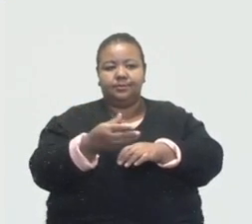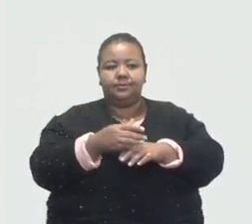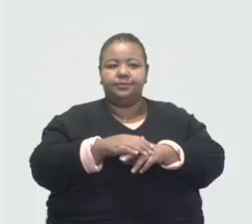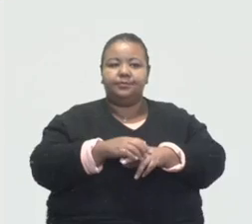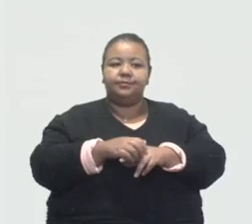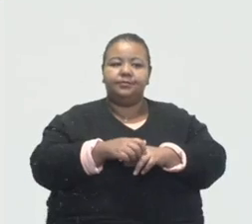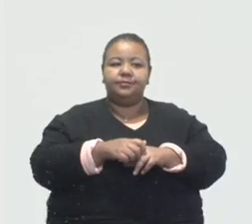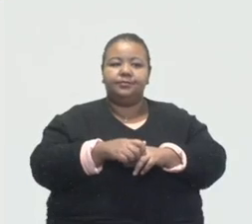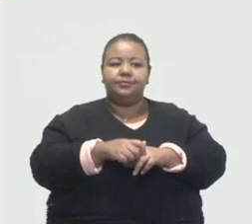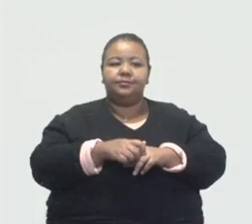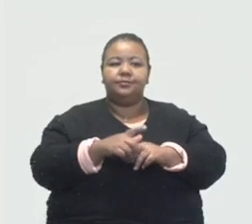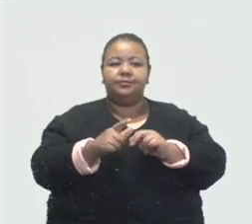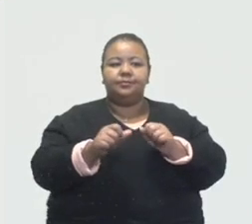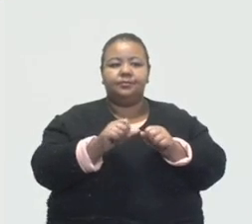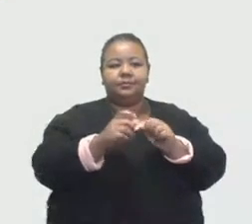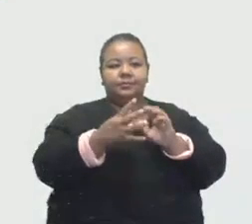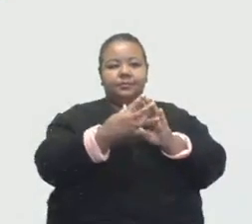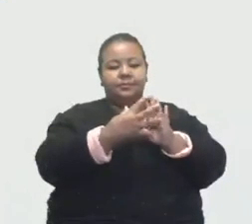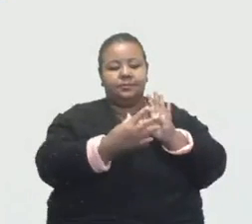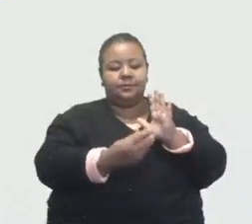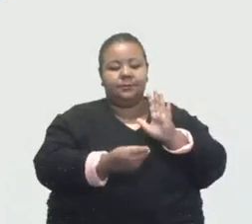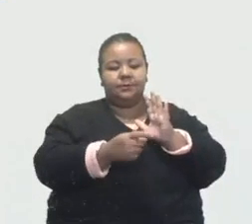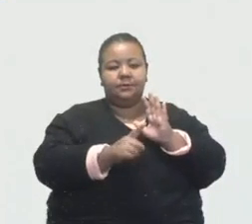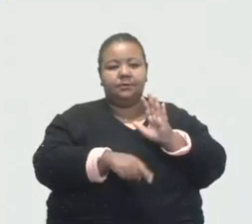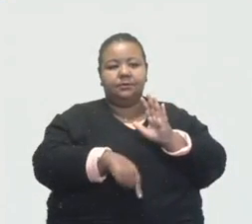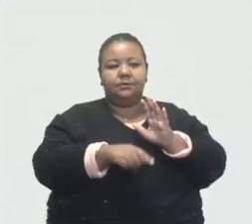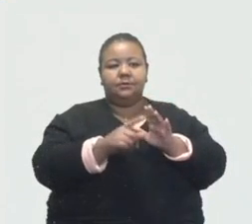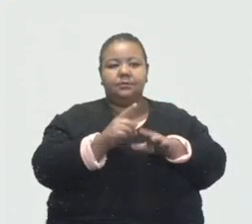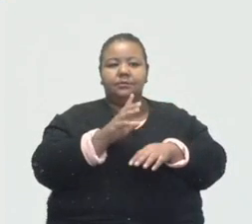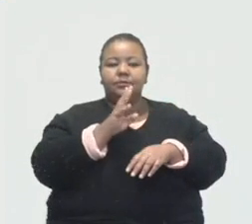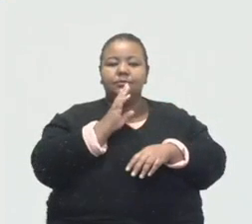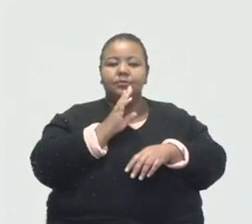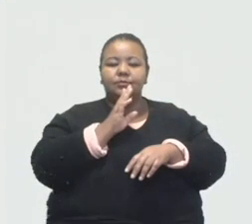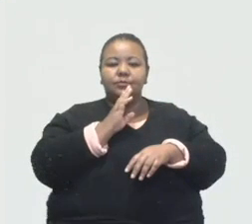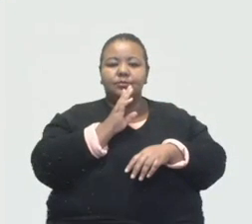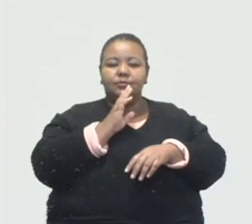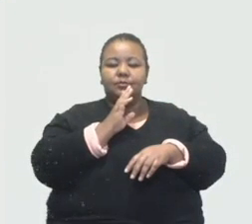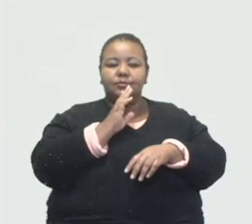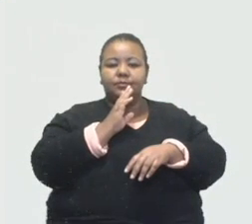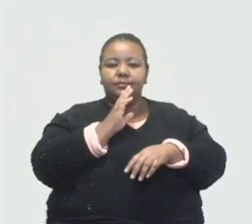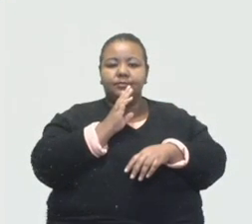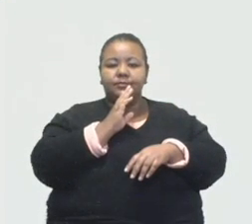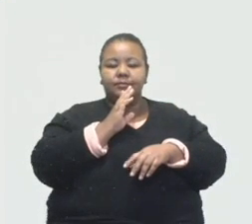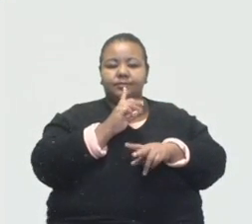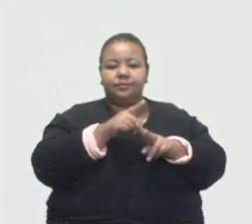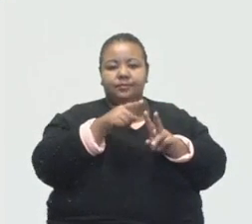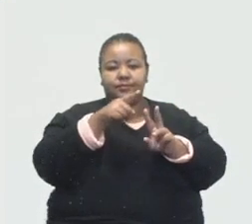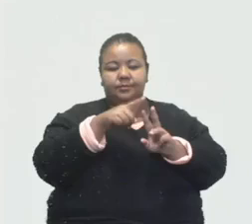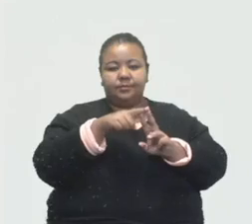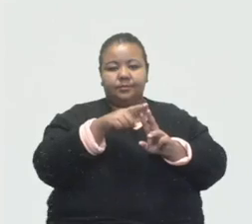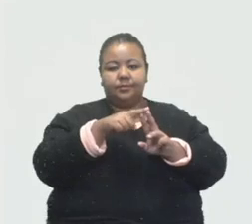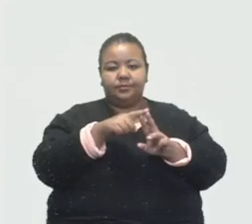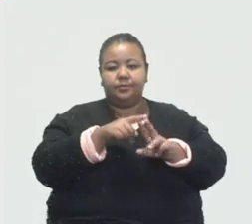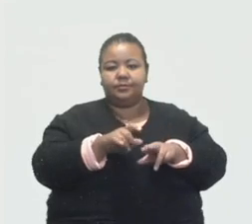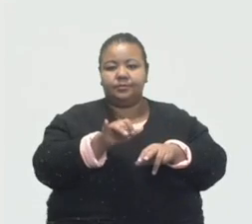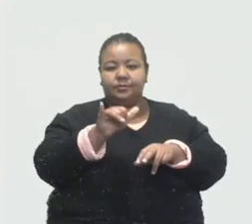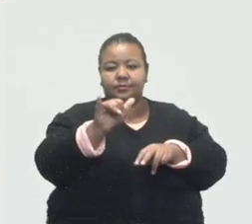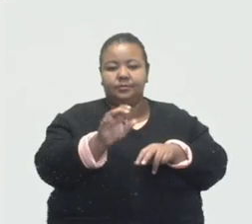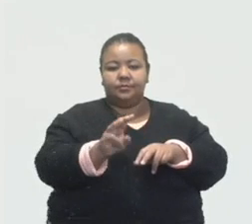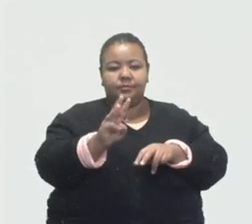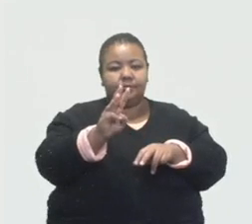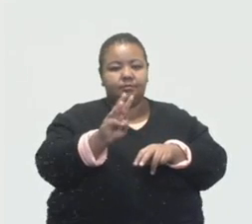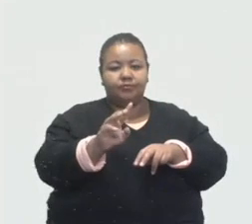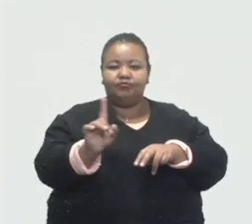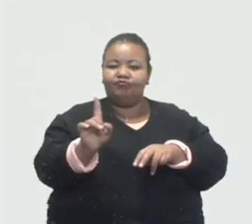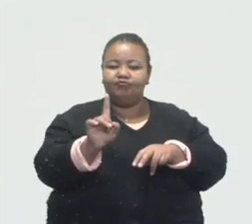relação. A sua imagem é dada da seguinte forma. A gente conhece o vetor W? Não. Então, é um